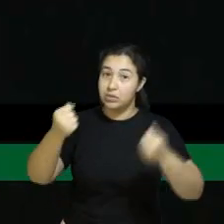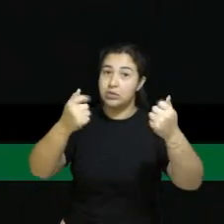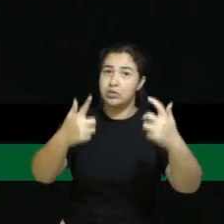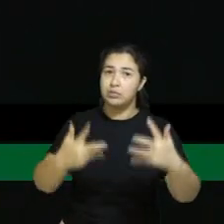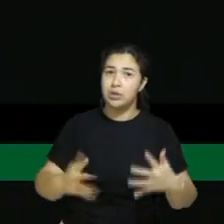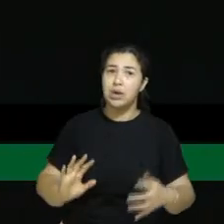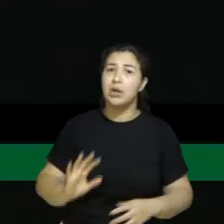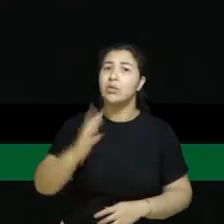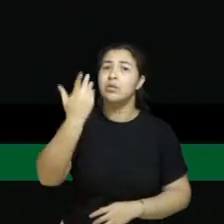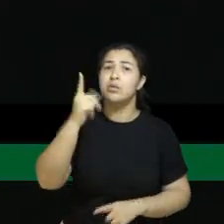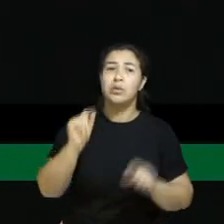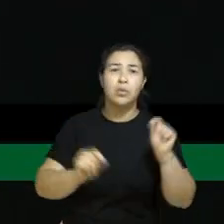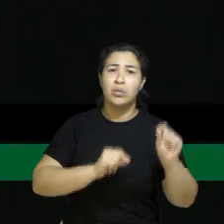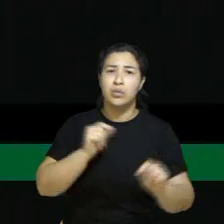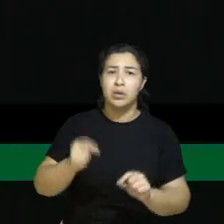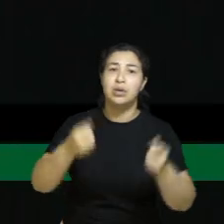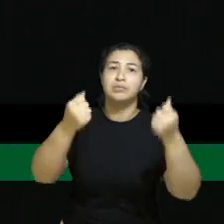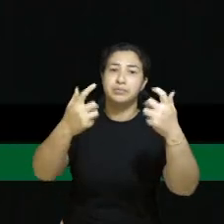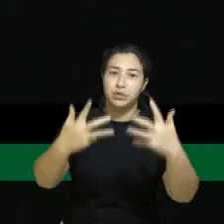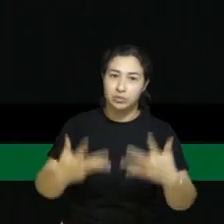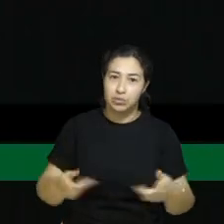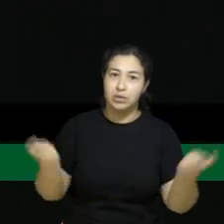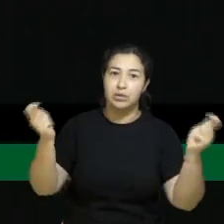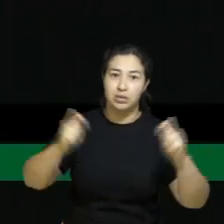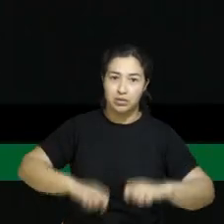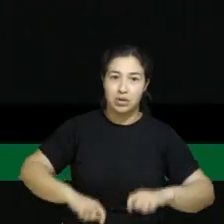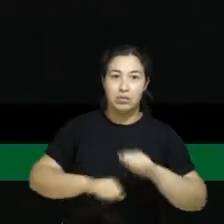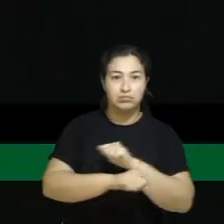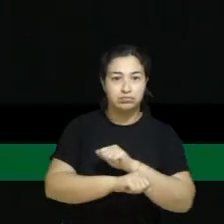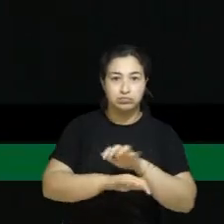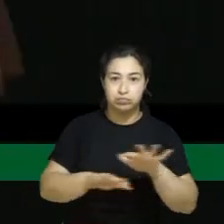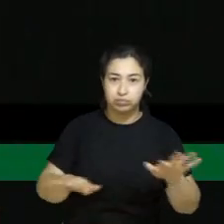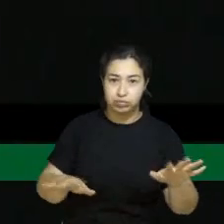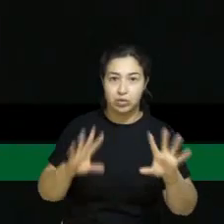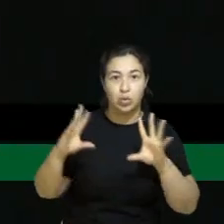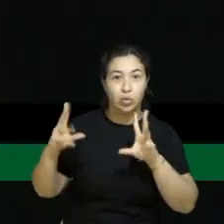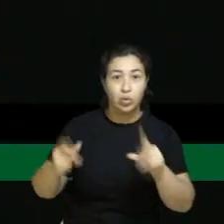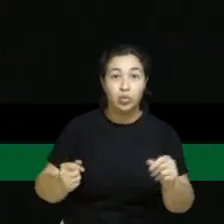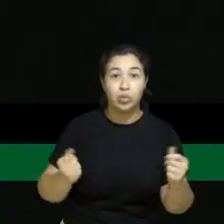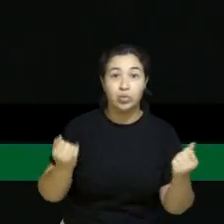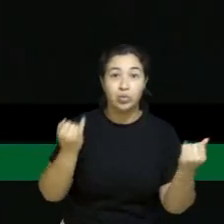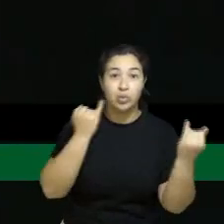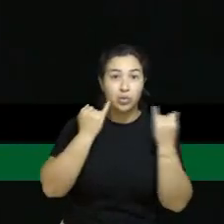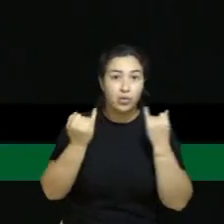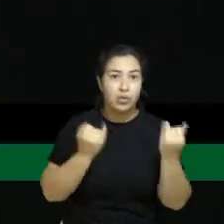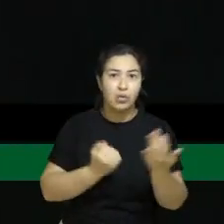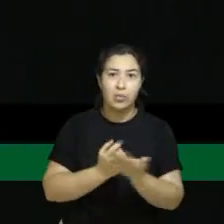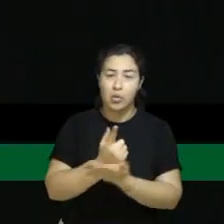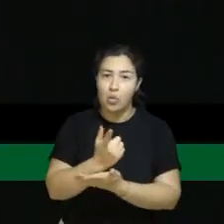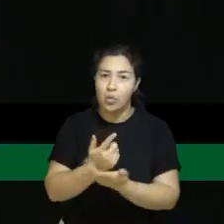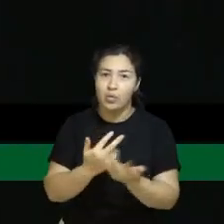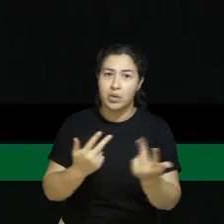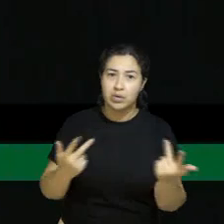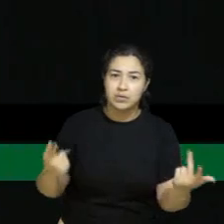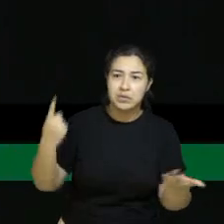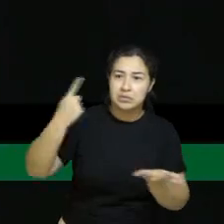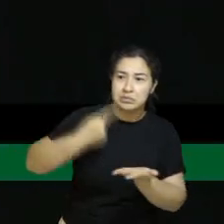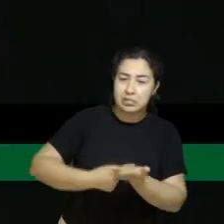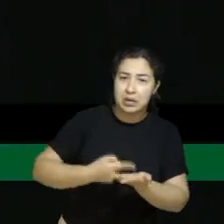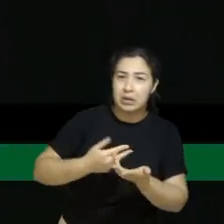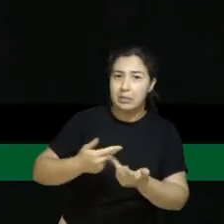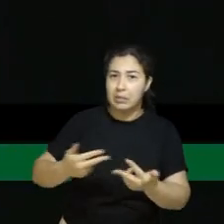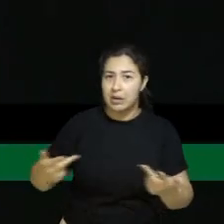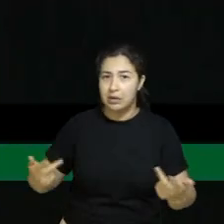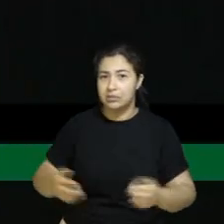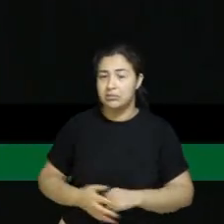fatos, para esclarecer os fatos de todas essas dessas compras ou termos de parceria que foram